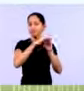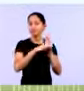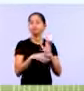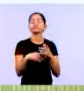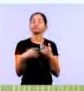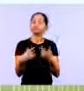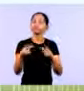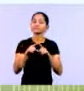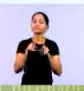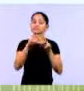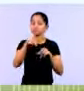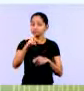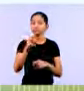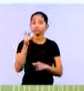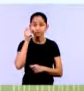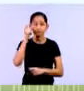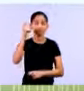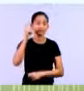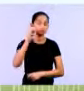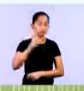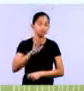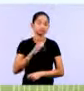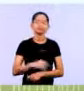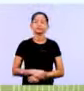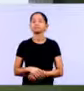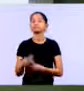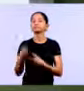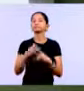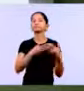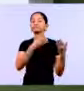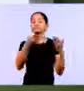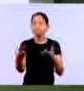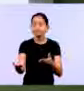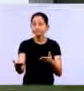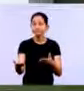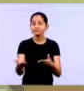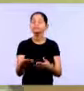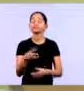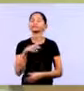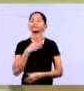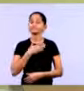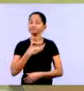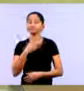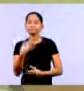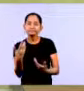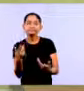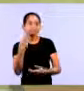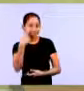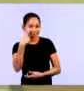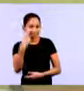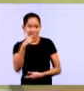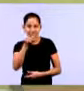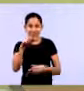quando executar as suas atividades de técnico em finanças. Considerações, professor Cristiano? Sim, professor. É interessante